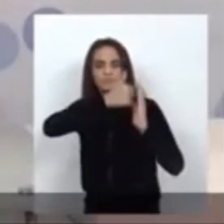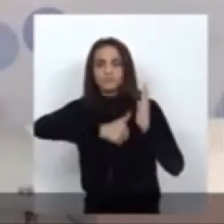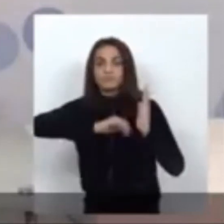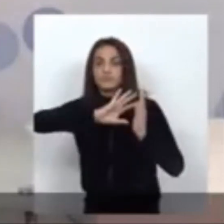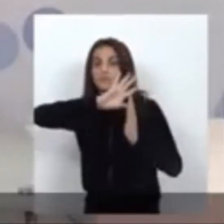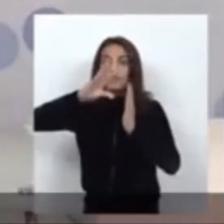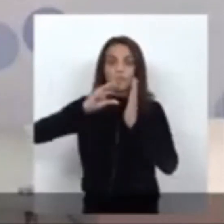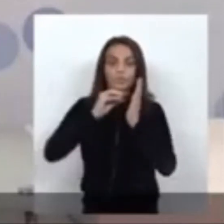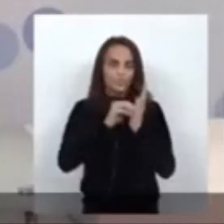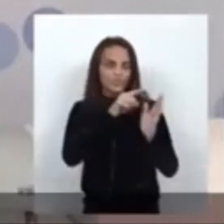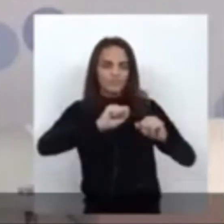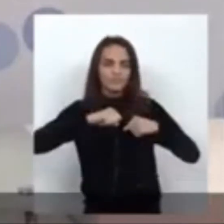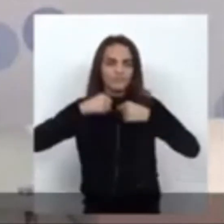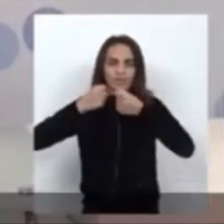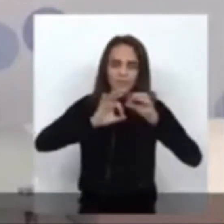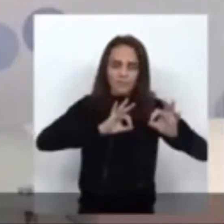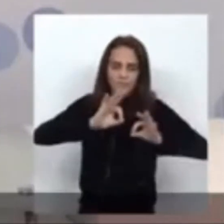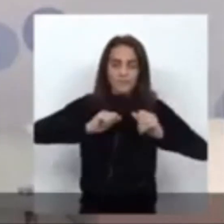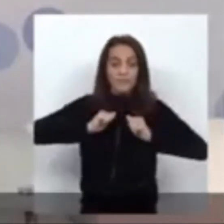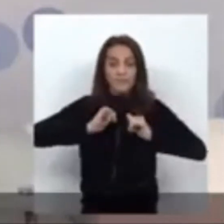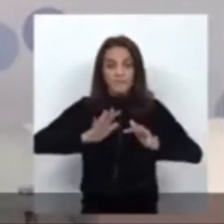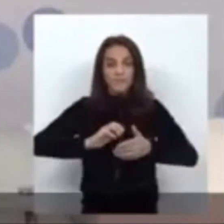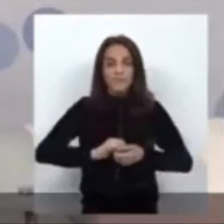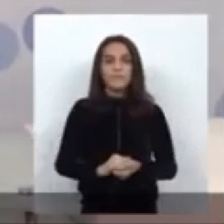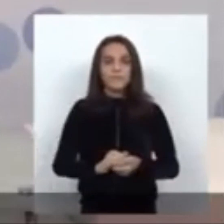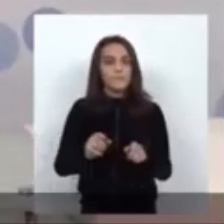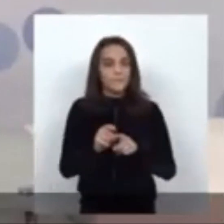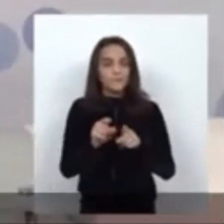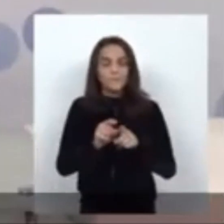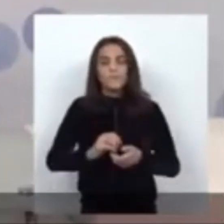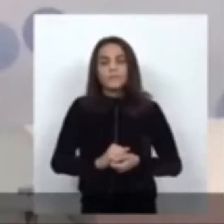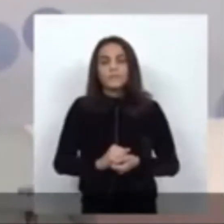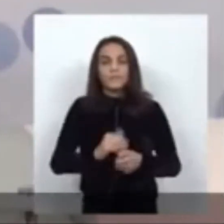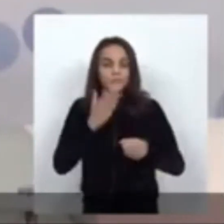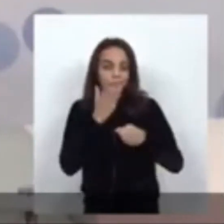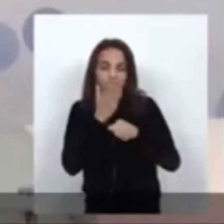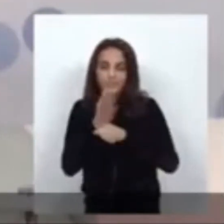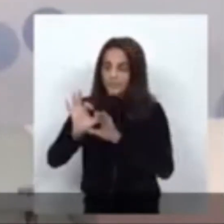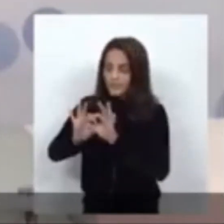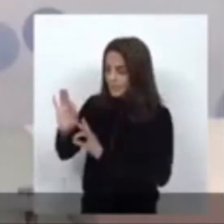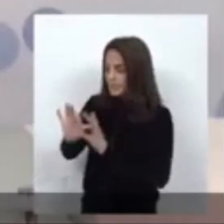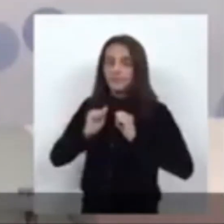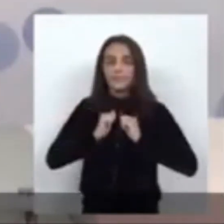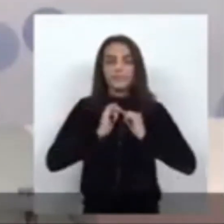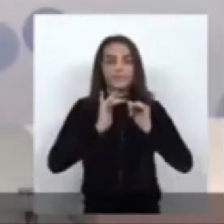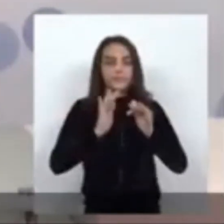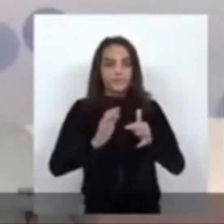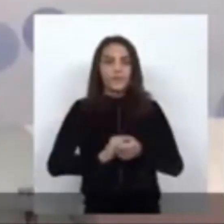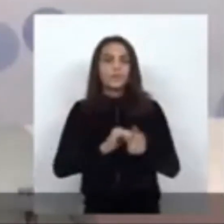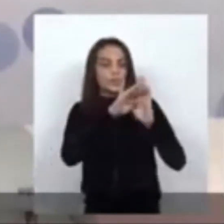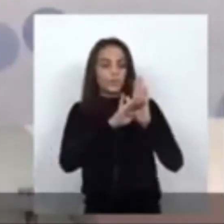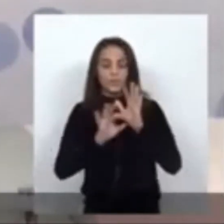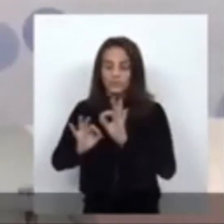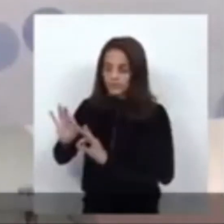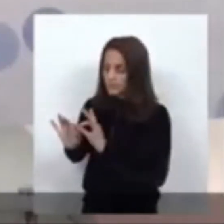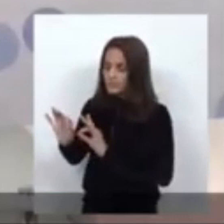seu empenho por planejar as ações, inclusive participar do planejamento das ações que estão lá no plano de ação da